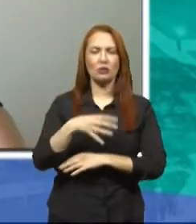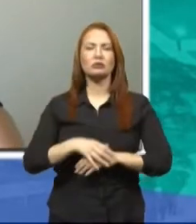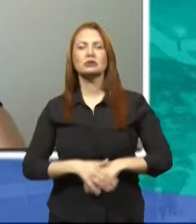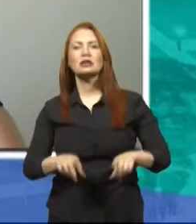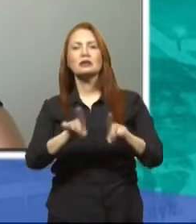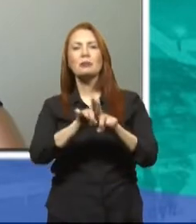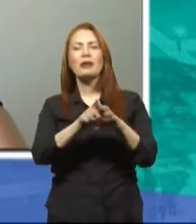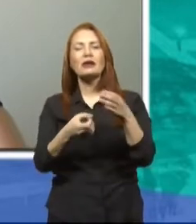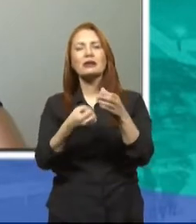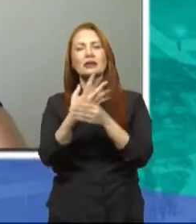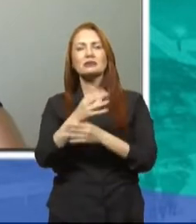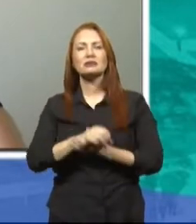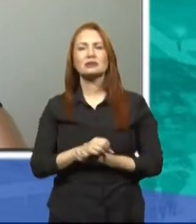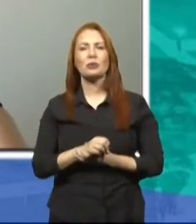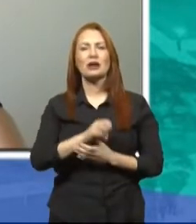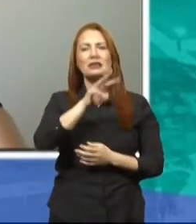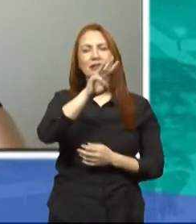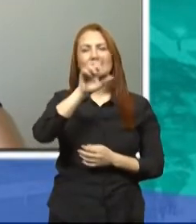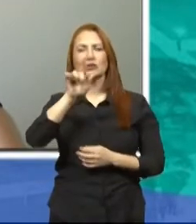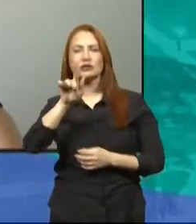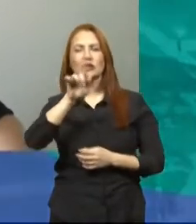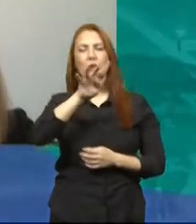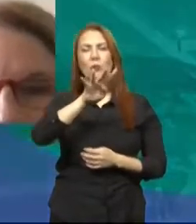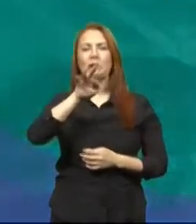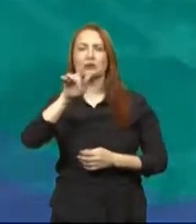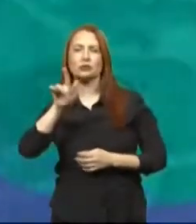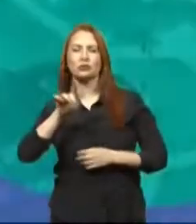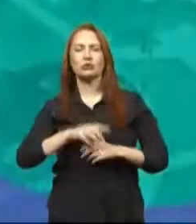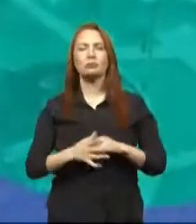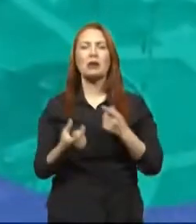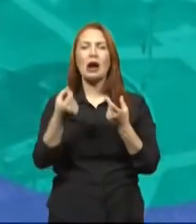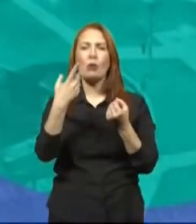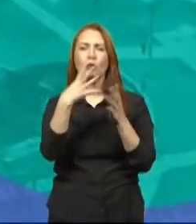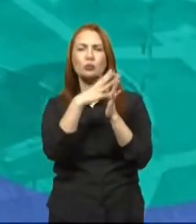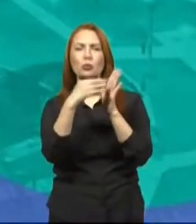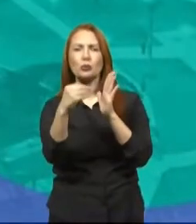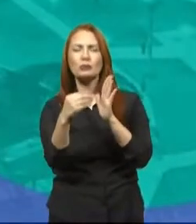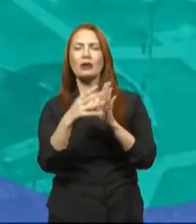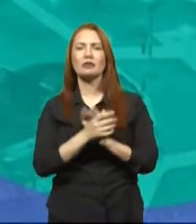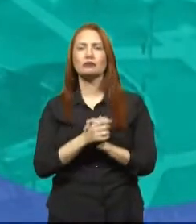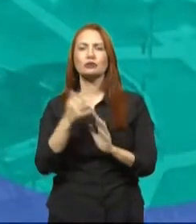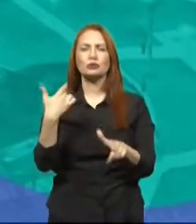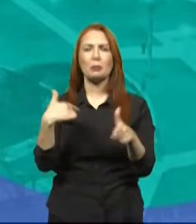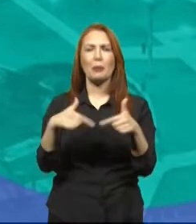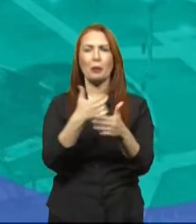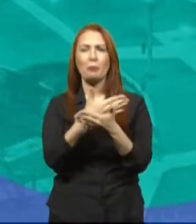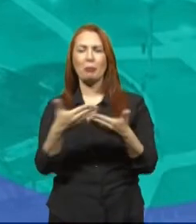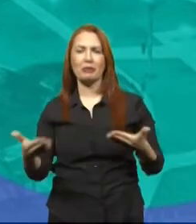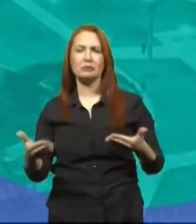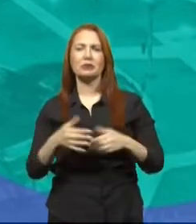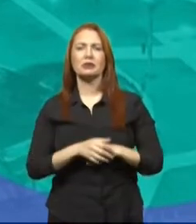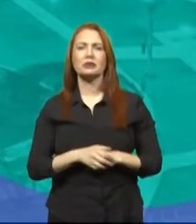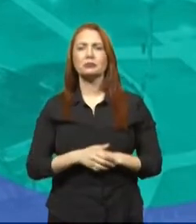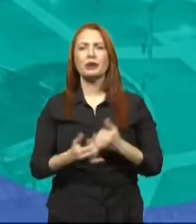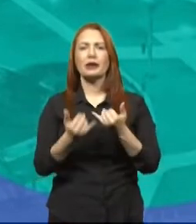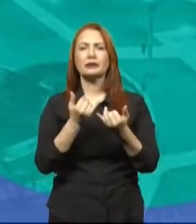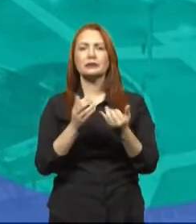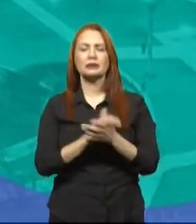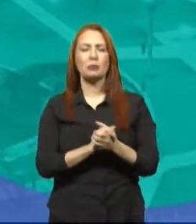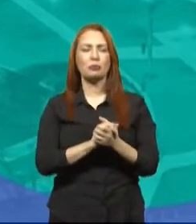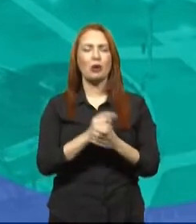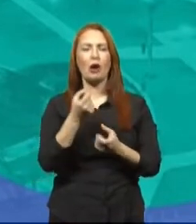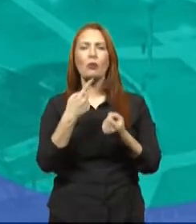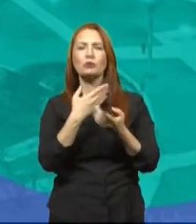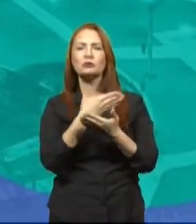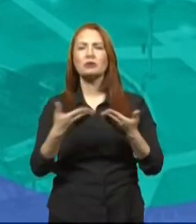4G, alguns gigantes surgiram, alguns modelos de negócio desapareceram ou perderam muito valor agregado, como é o caso da SMS, outros